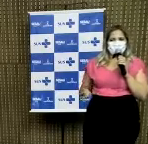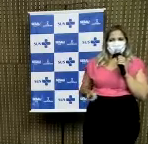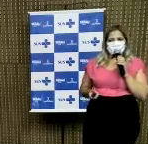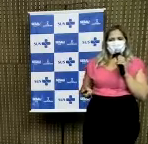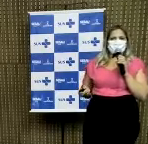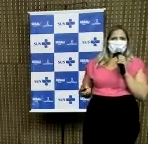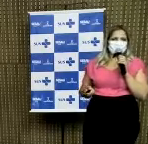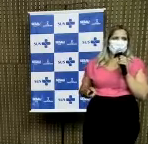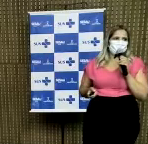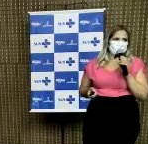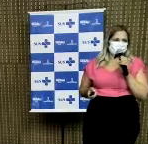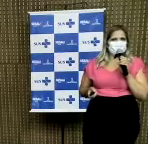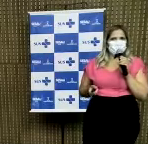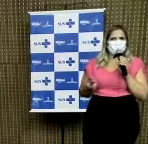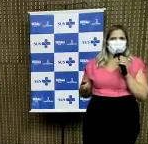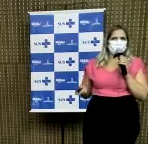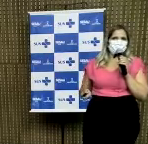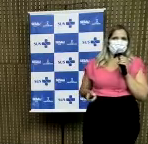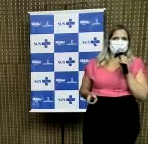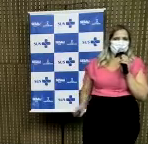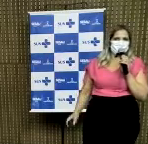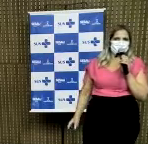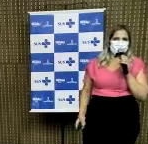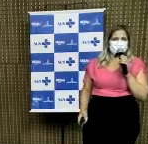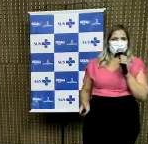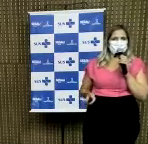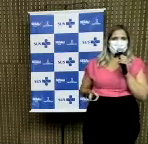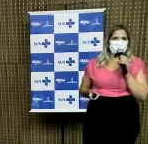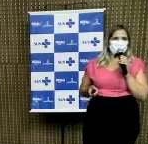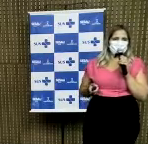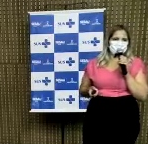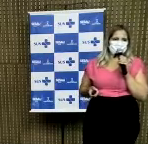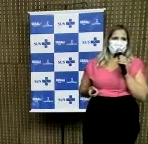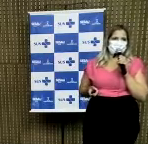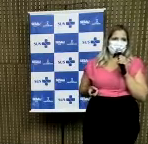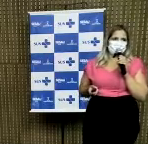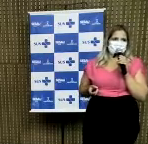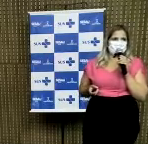de atendimento e déficit de servidor, né? Servidor de atestado, com algum problema de saúde, e